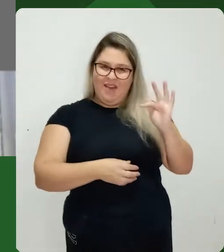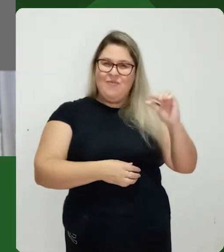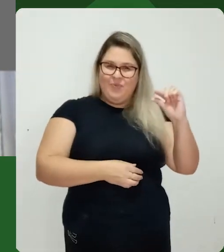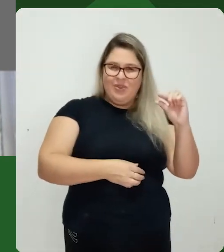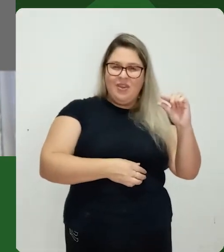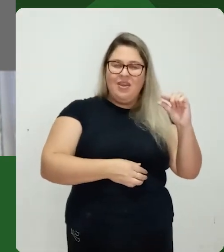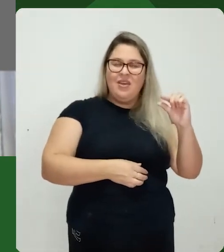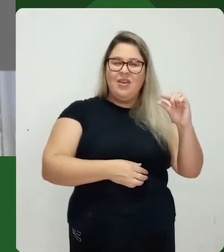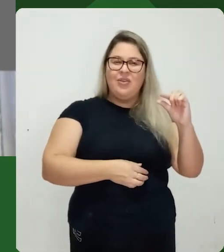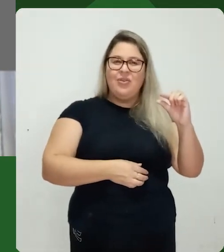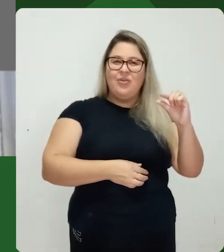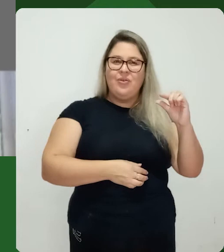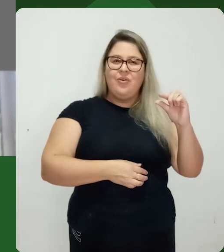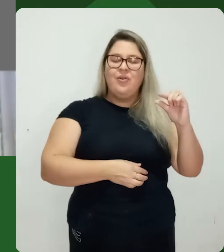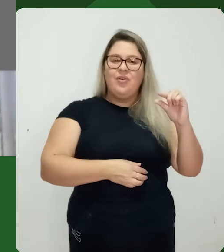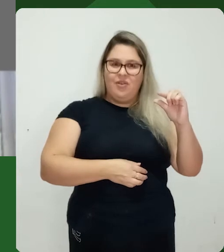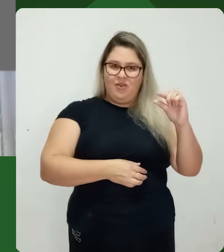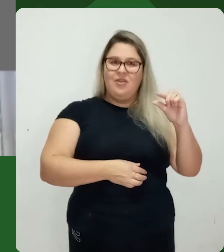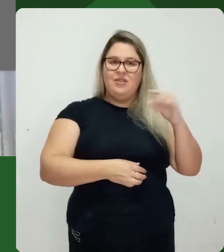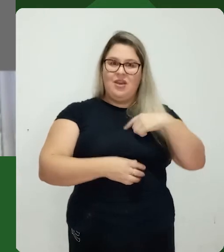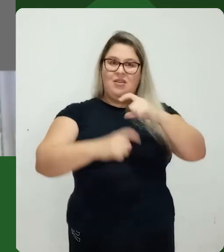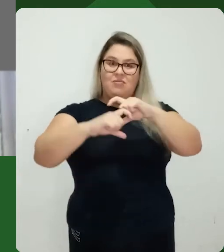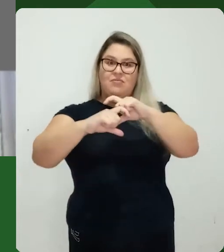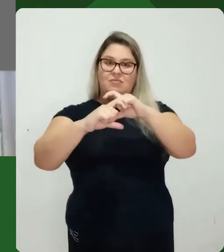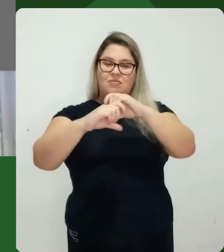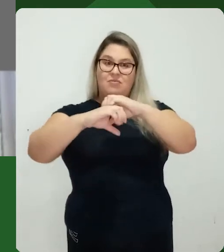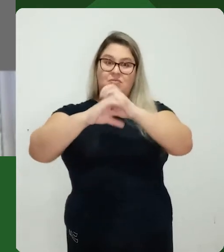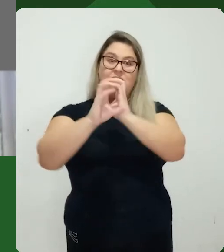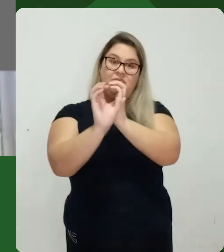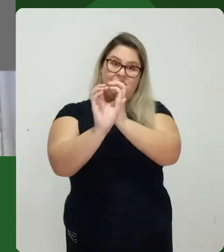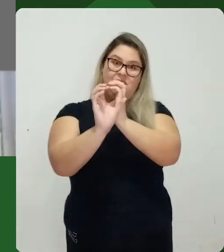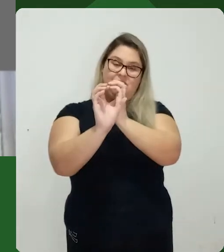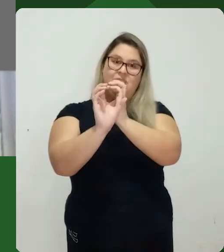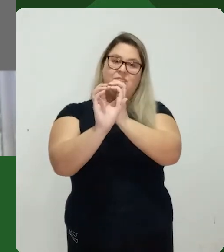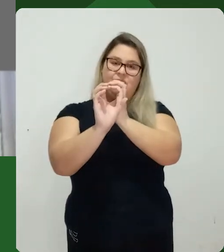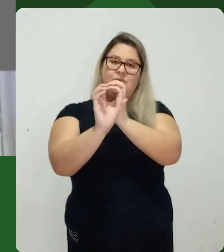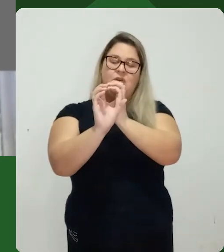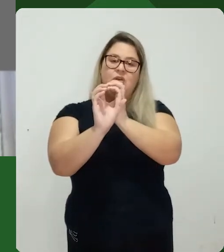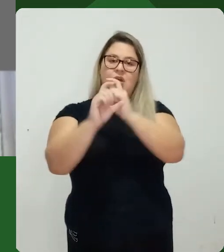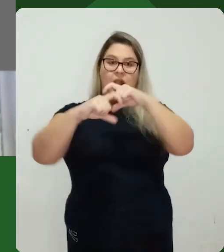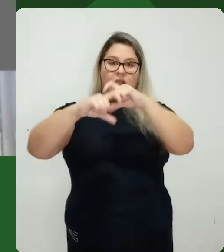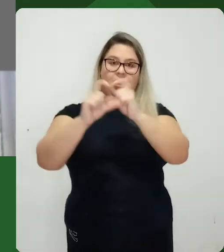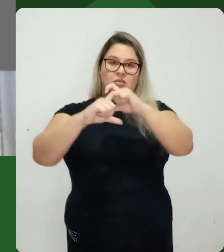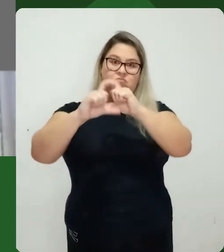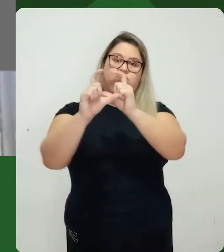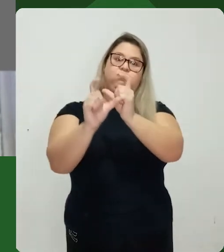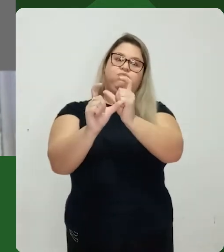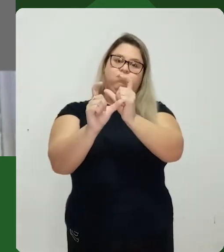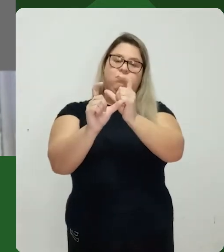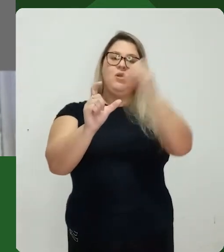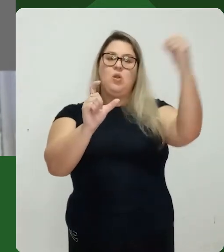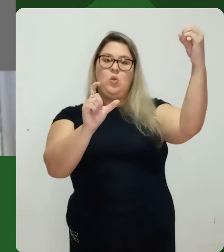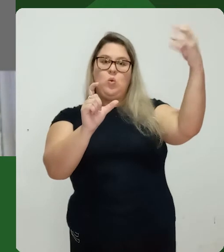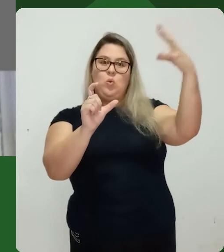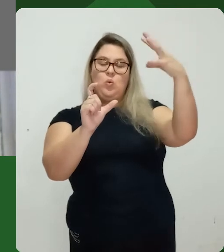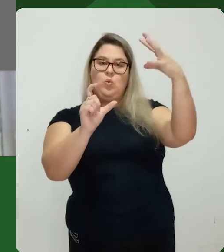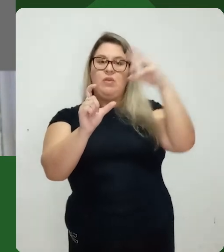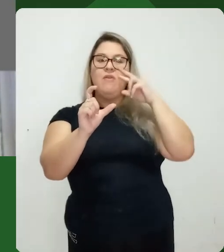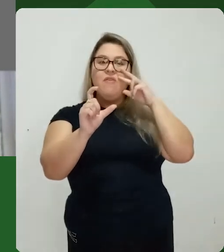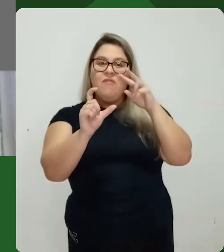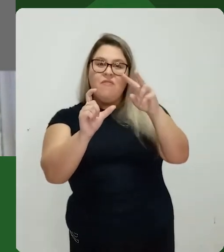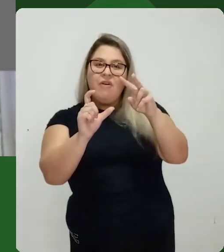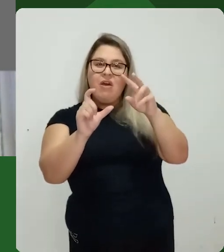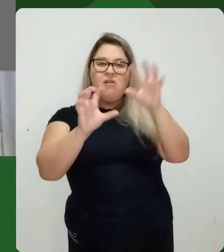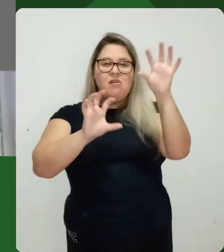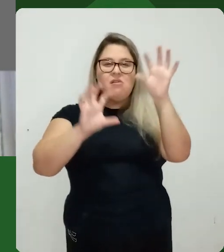quando está entrando muita luz, esse F, né, esse valorzinho pequeno, então está muito grande ali a abertura. Como está muito grande, é